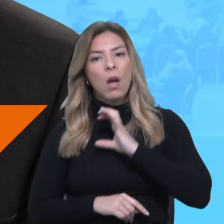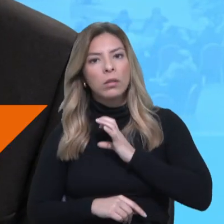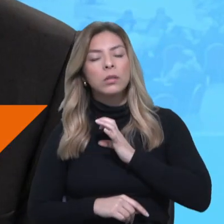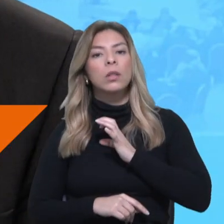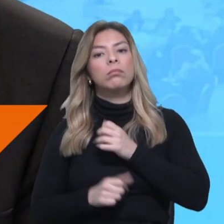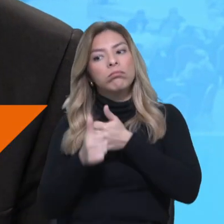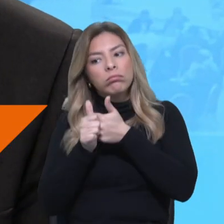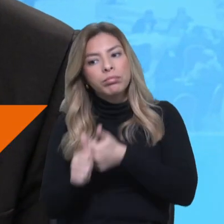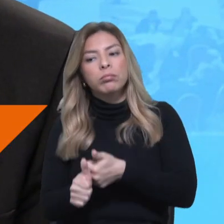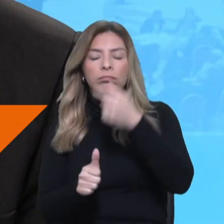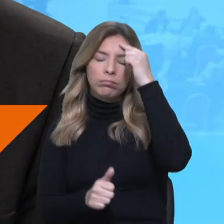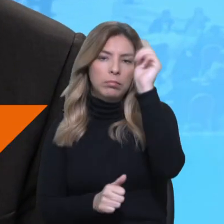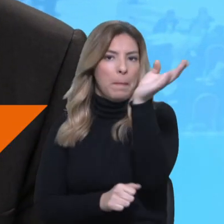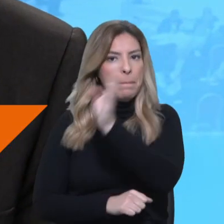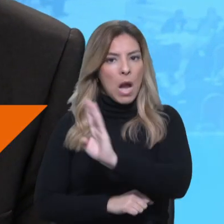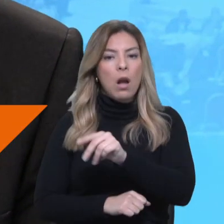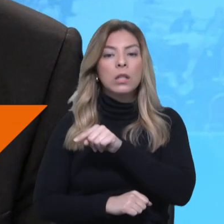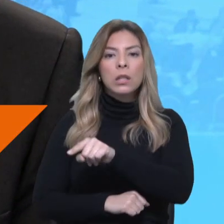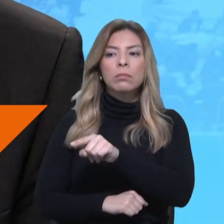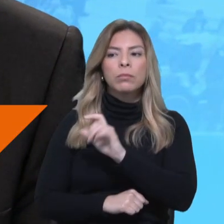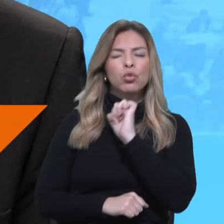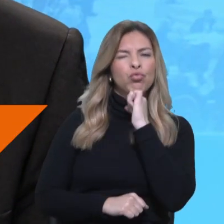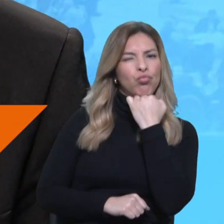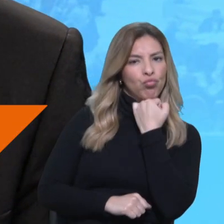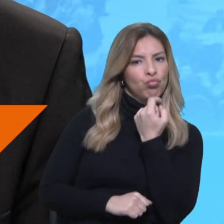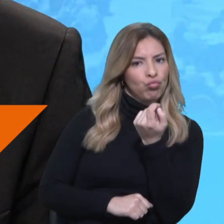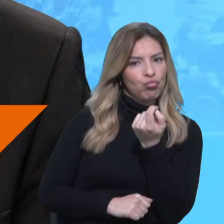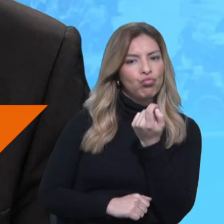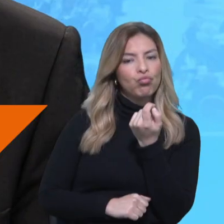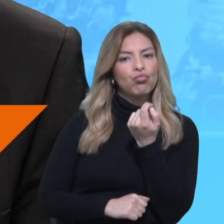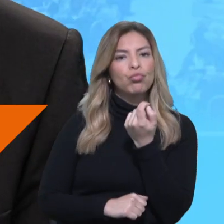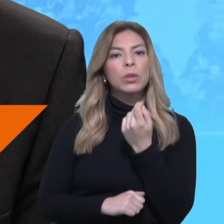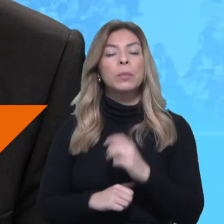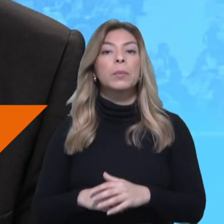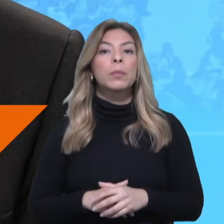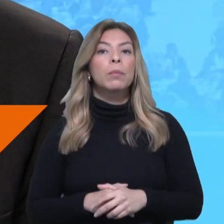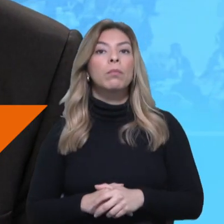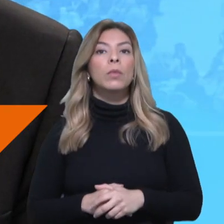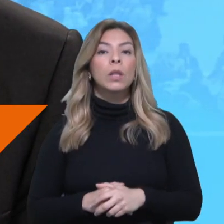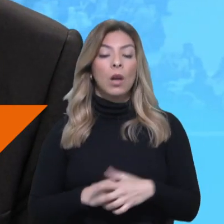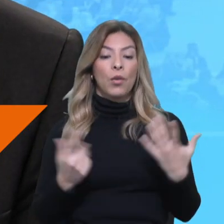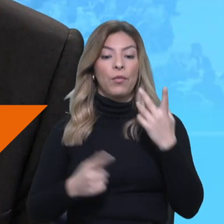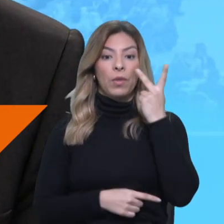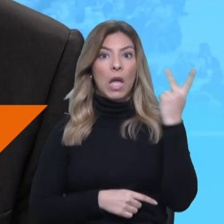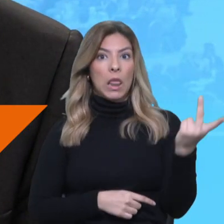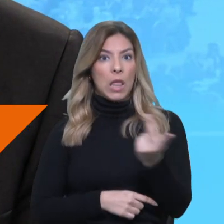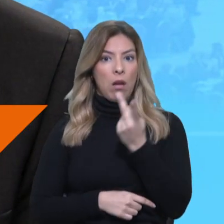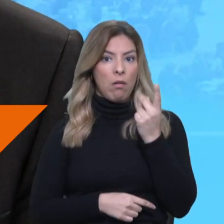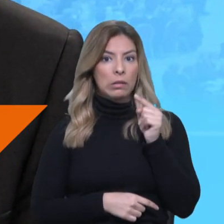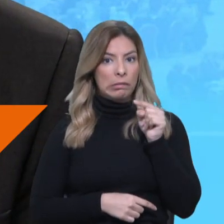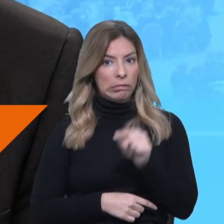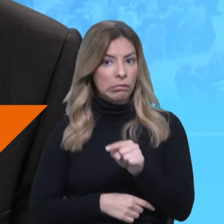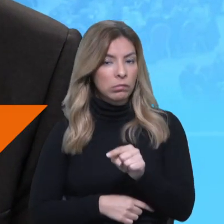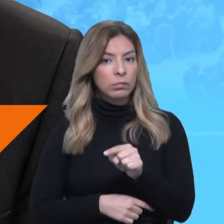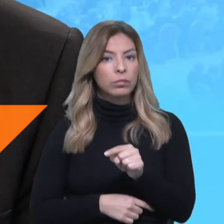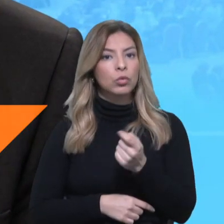uma dimensão de mistério que nos ultrapassa. E a vida consagrada tem que estar